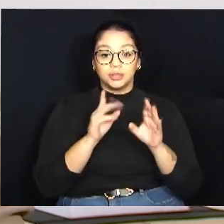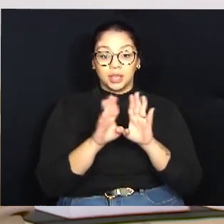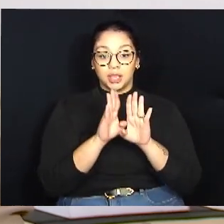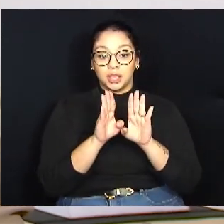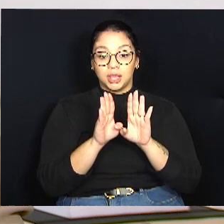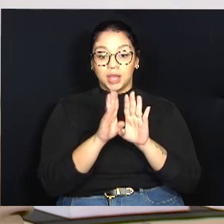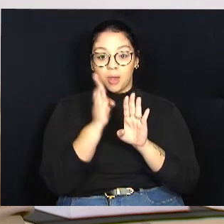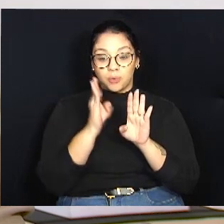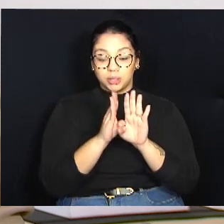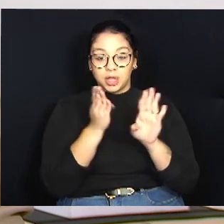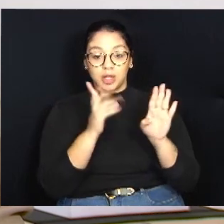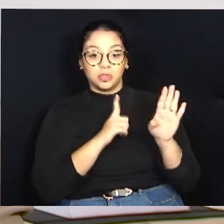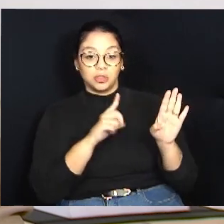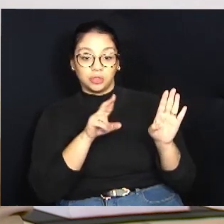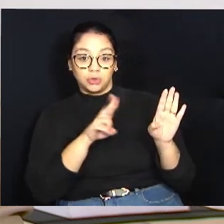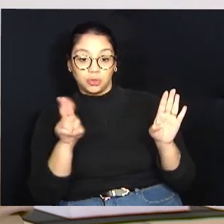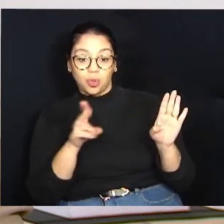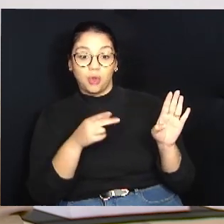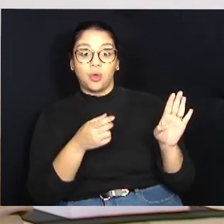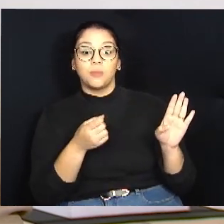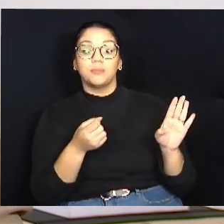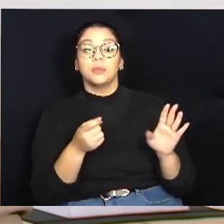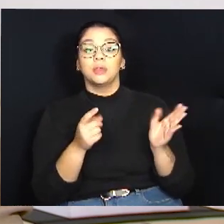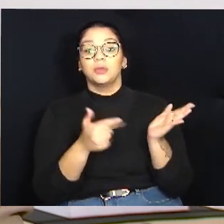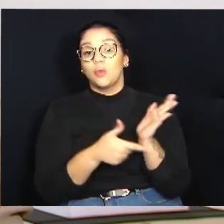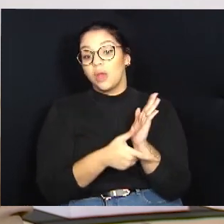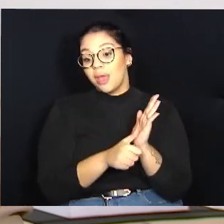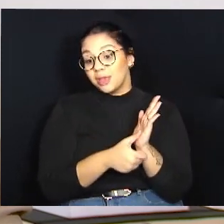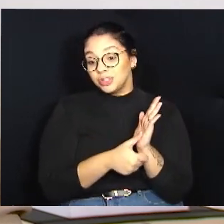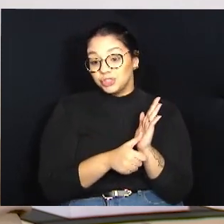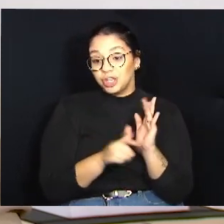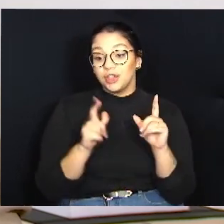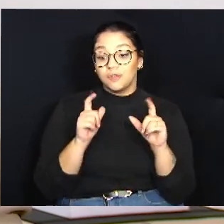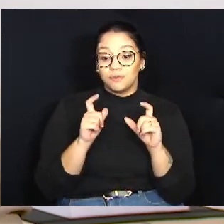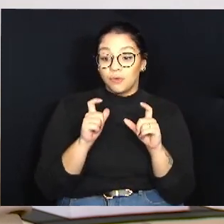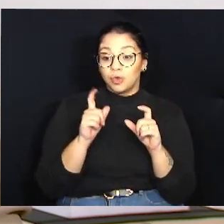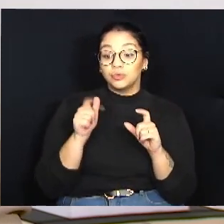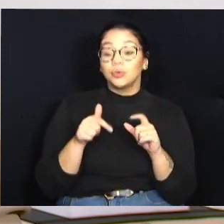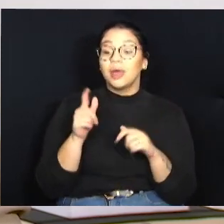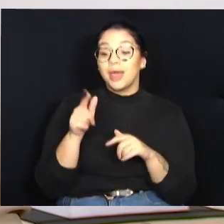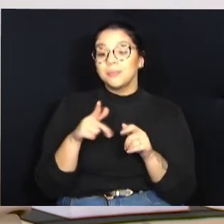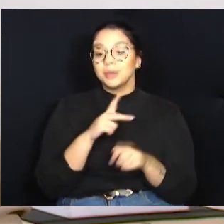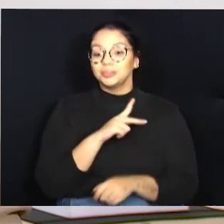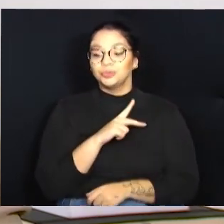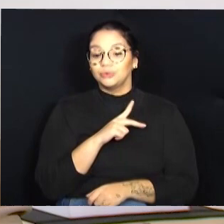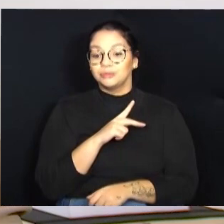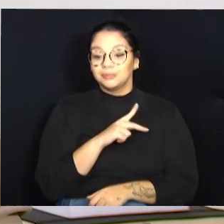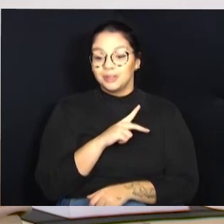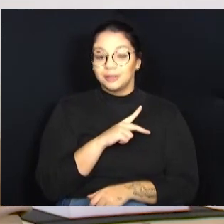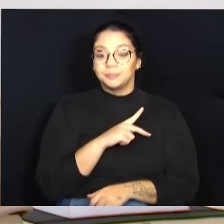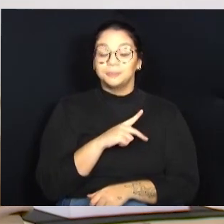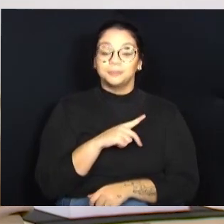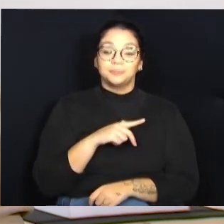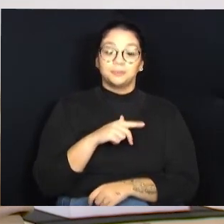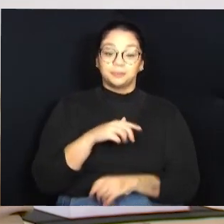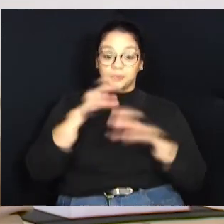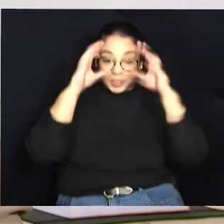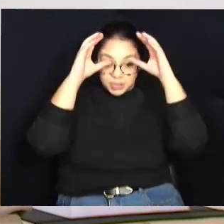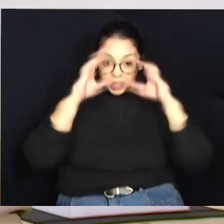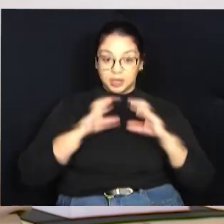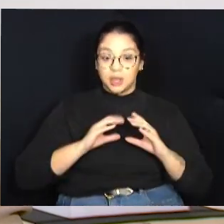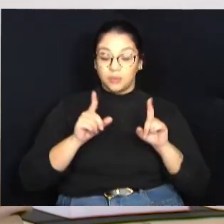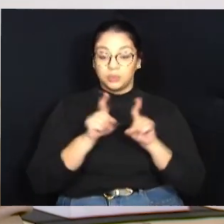então ali é retido nome número de documento foto né tudo isso é dados pessoais né